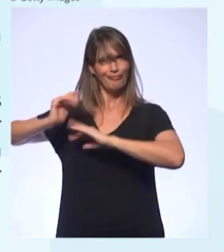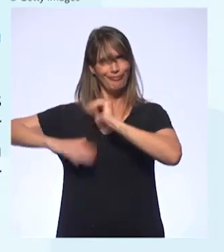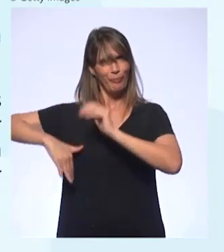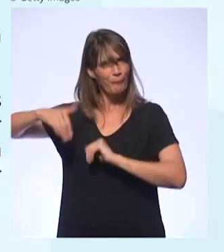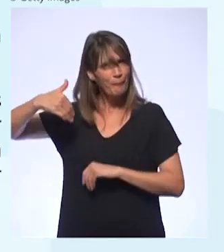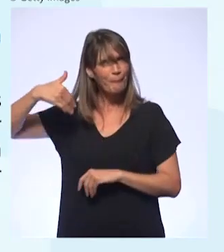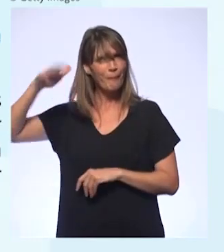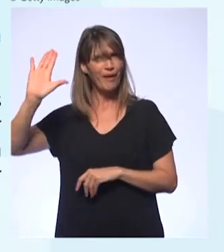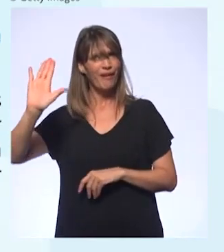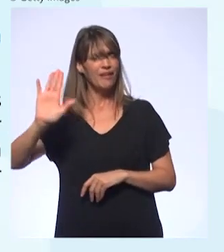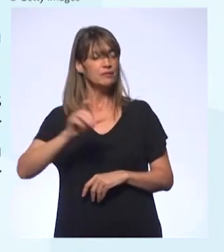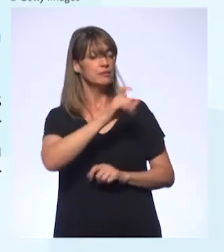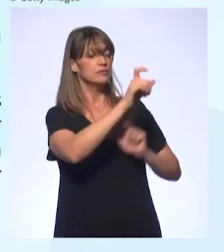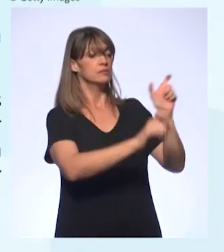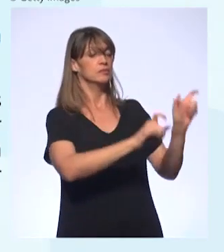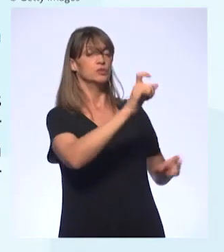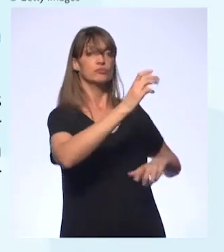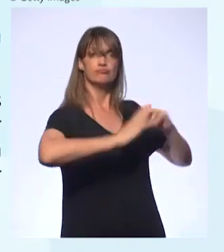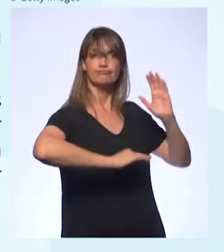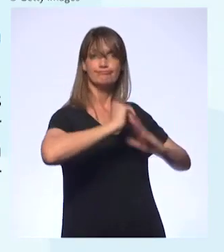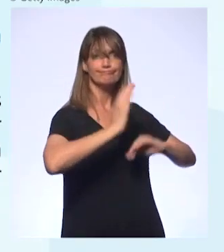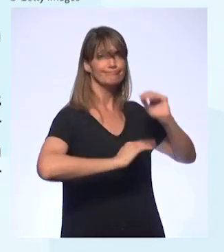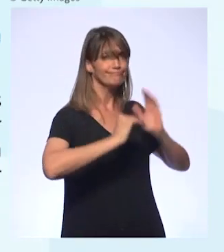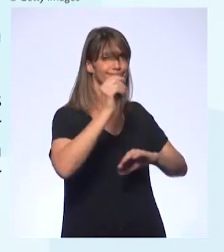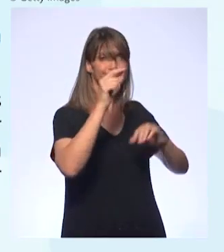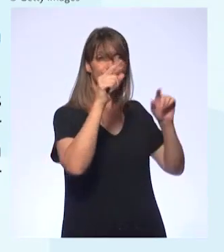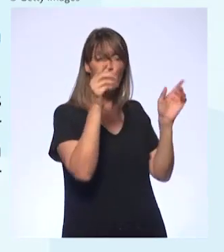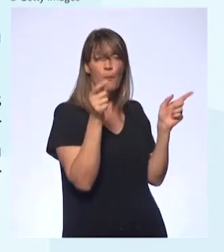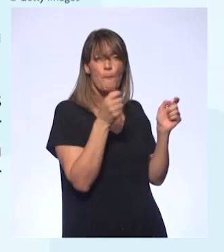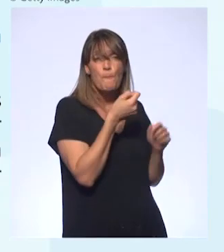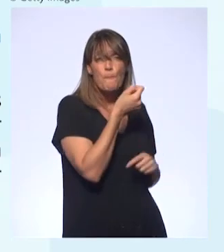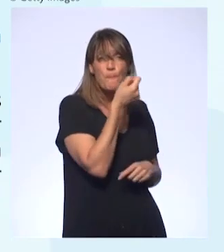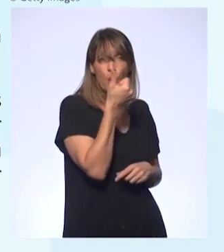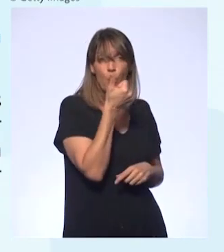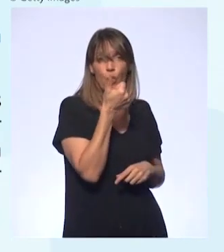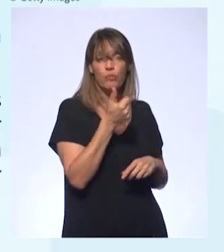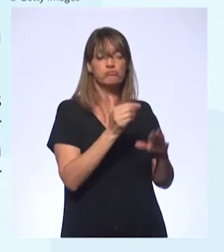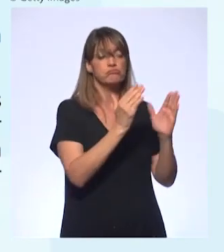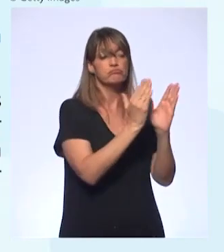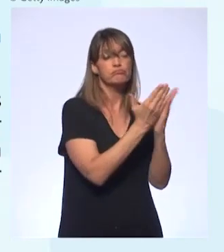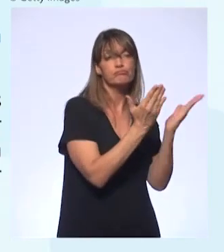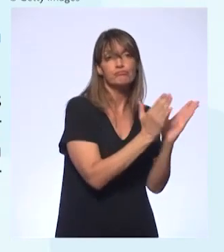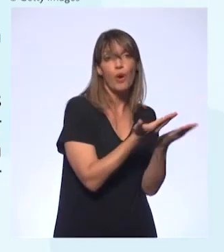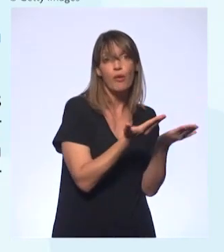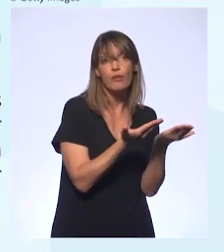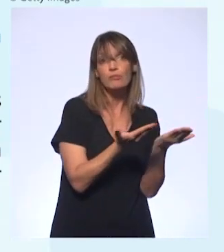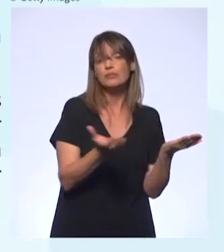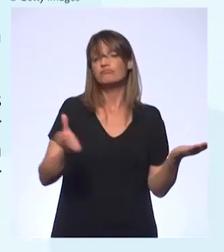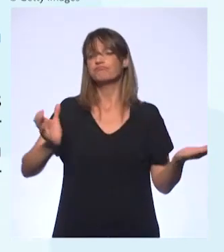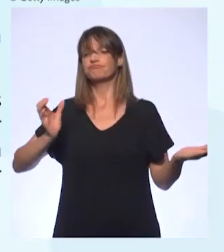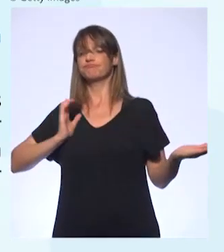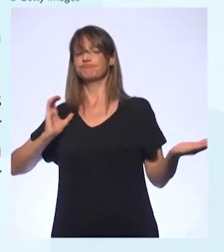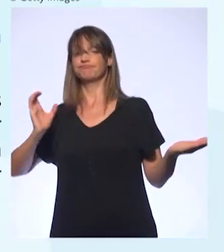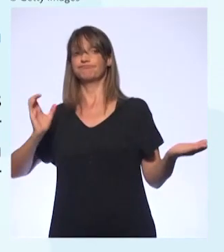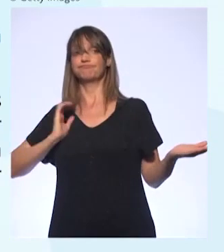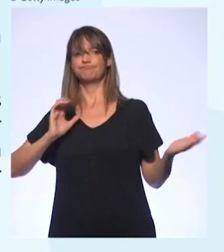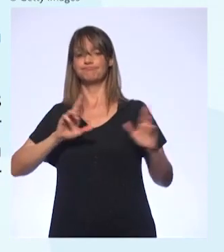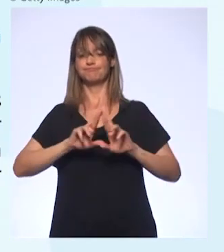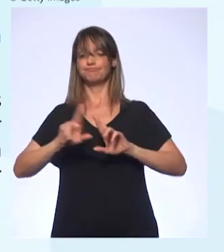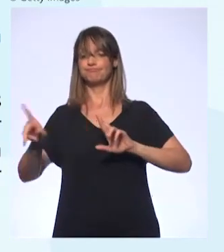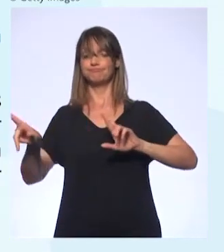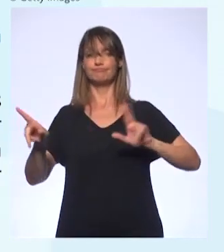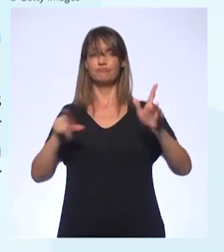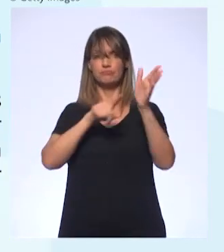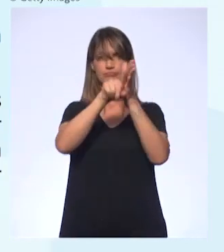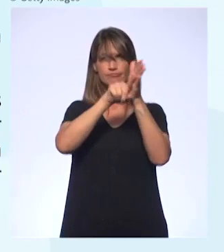têm menores rendimentos. Então, dos mais pobres e dos mais ricos, e vem cumprindo um papel,